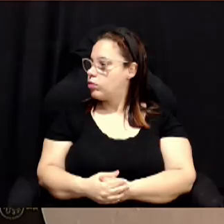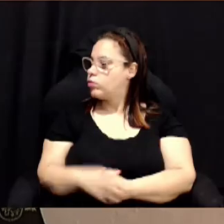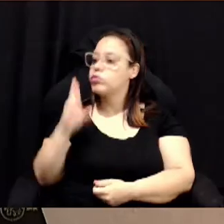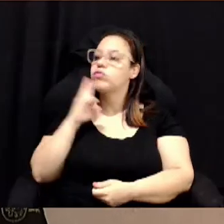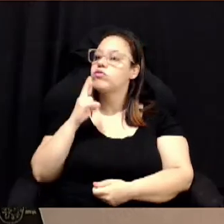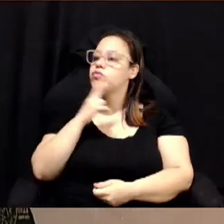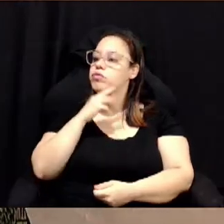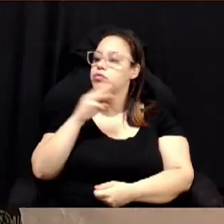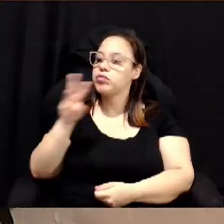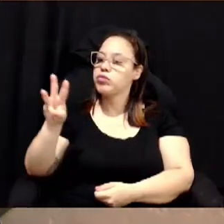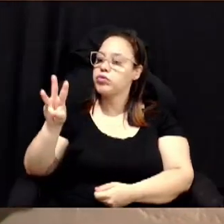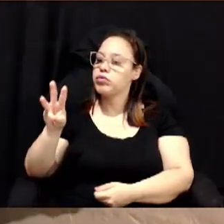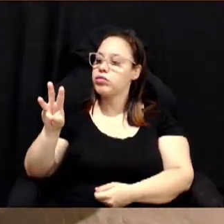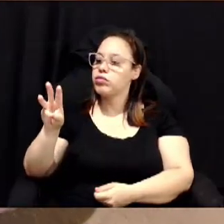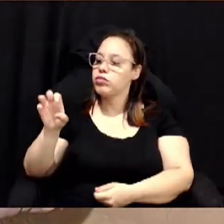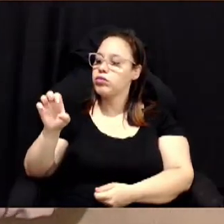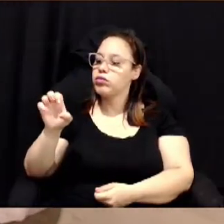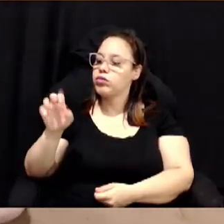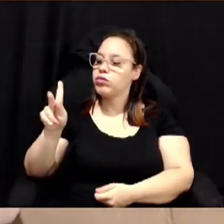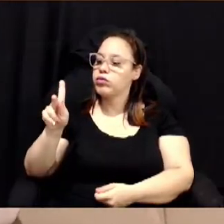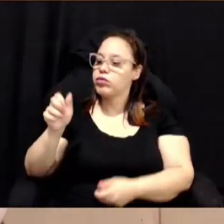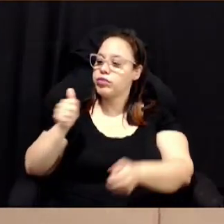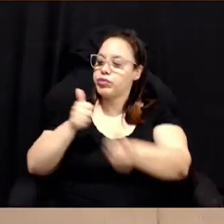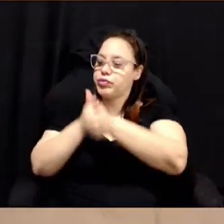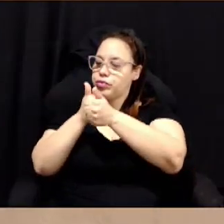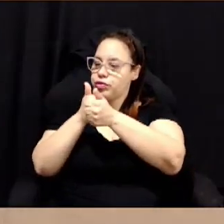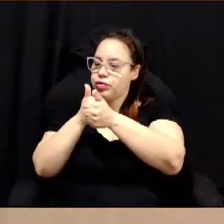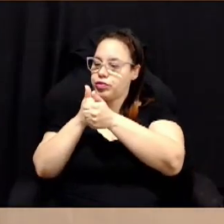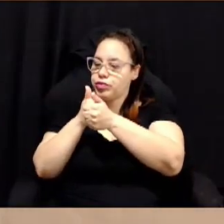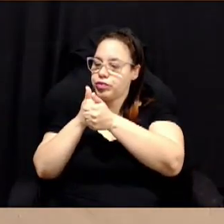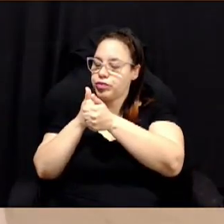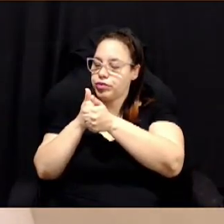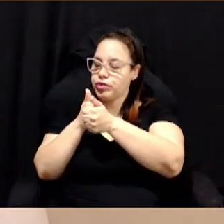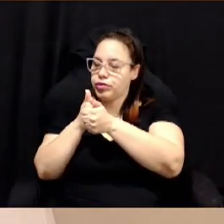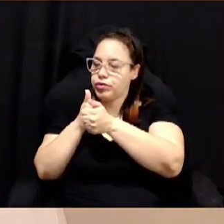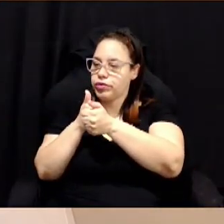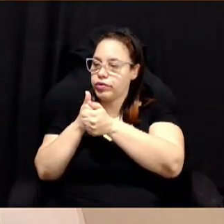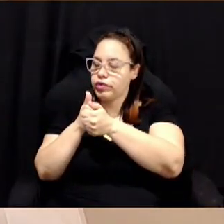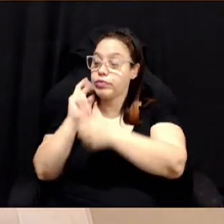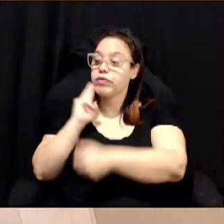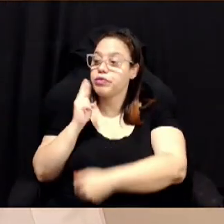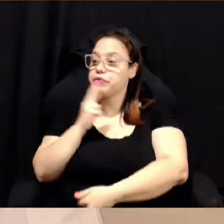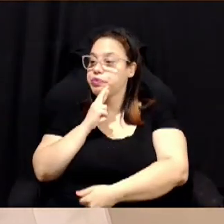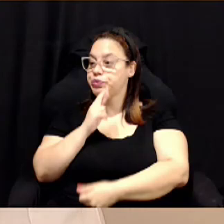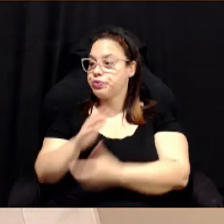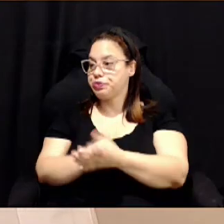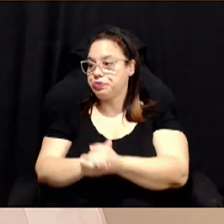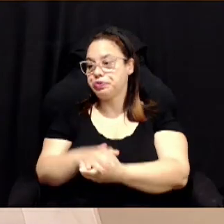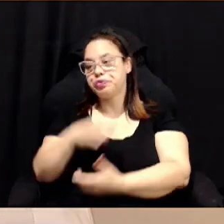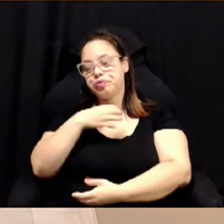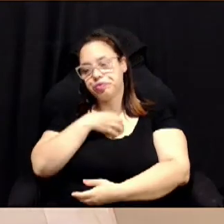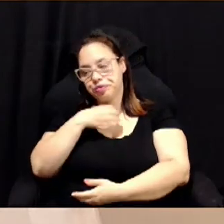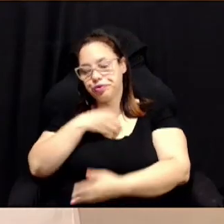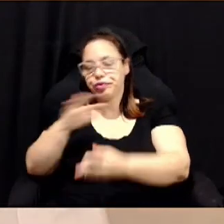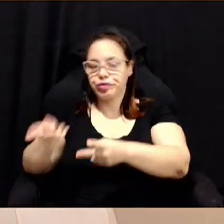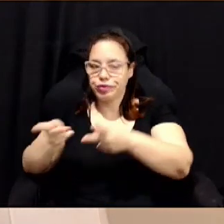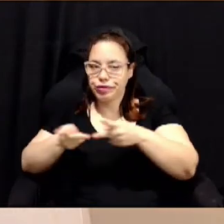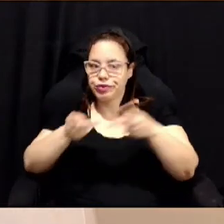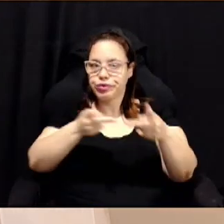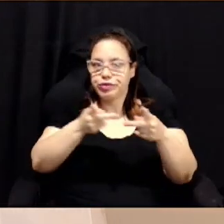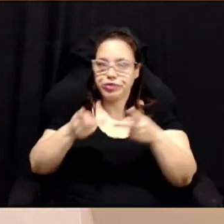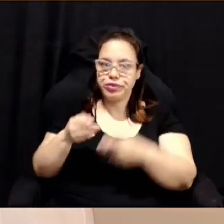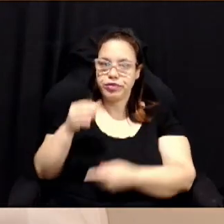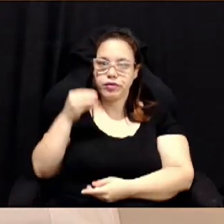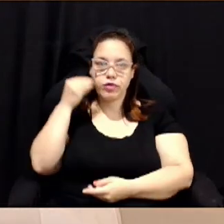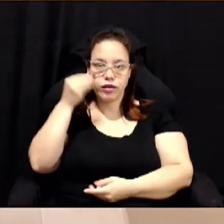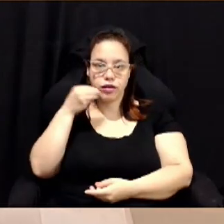essa proposta de aproximar as pessoas dos restaurantes. Elas se sentem convidadas a experimentar outros tipos